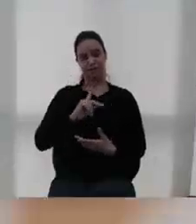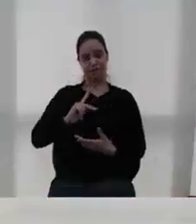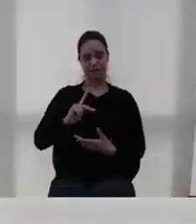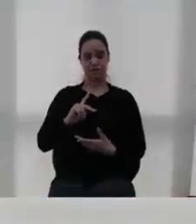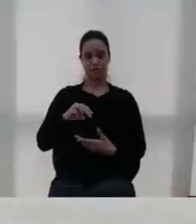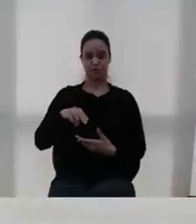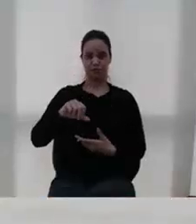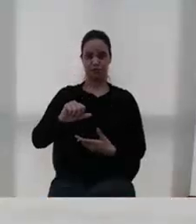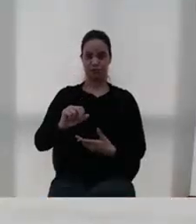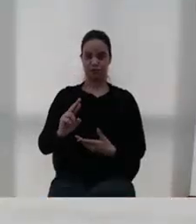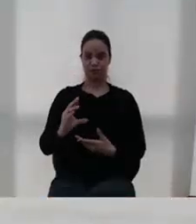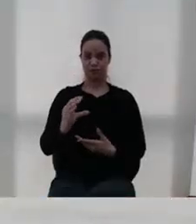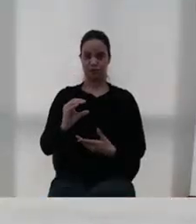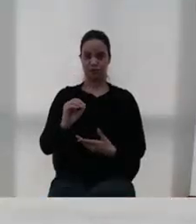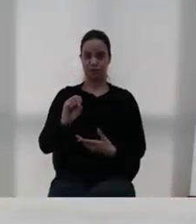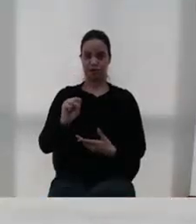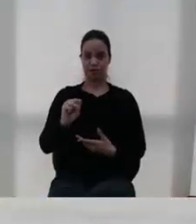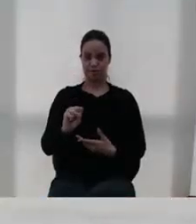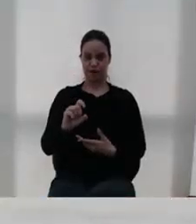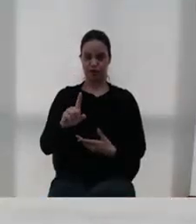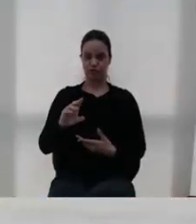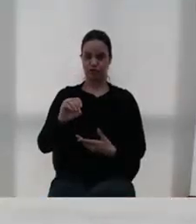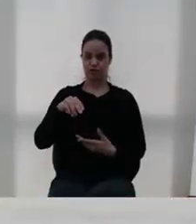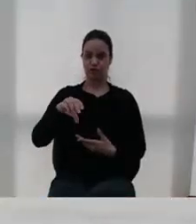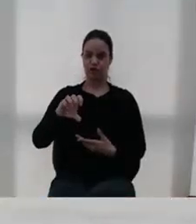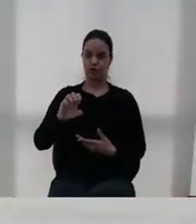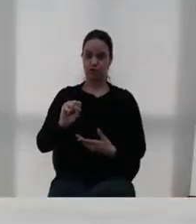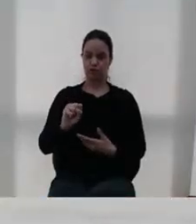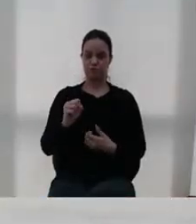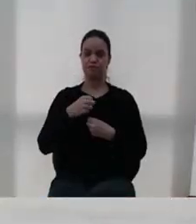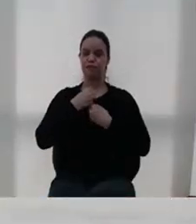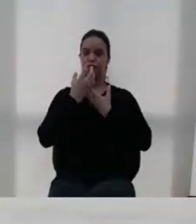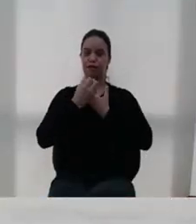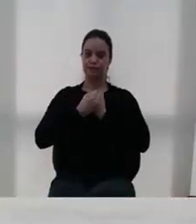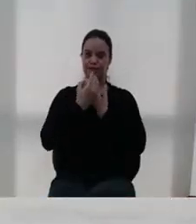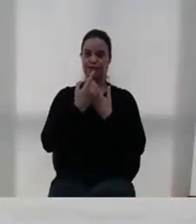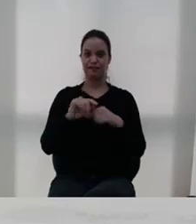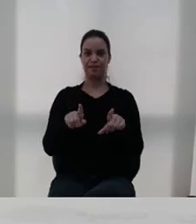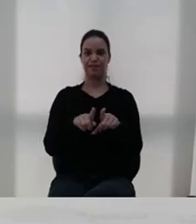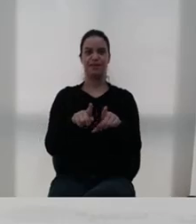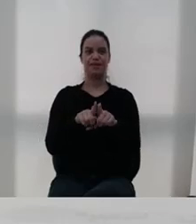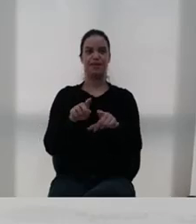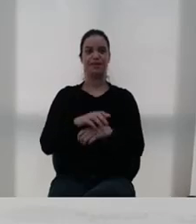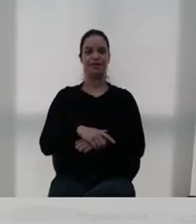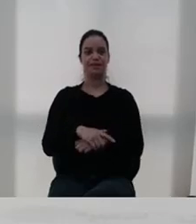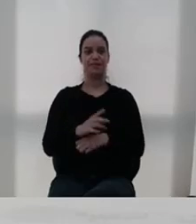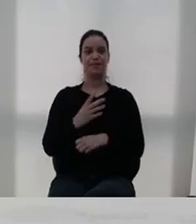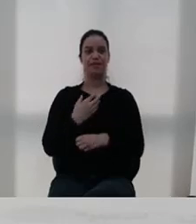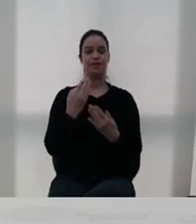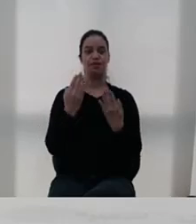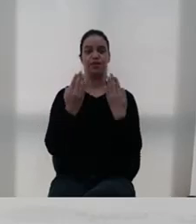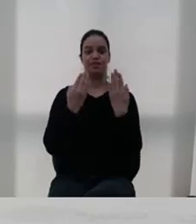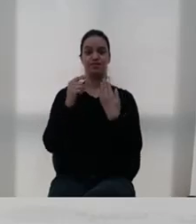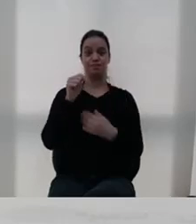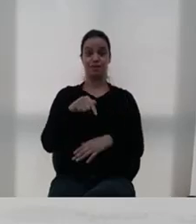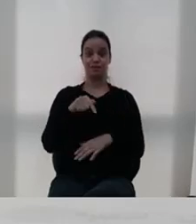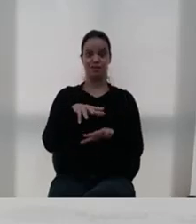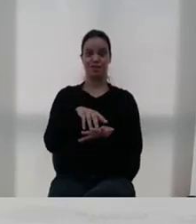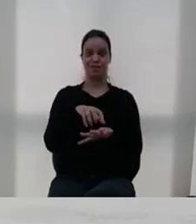Marcos Vinícius Manso Lopes Gomes, pelas palavras e principalmente pelo panorama de atendimento da